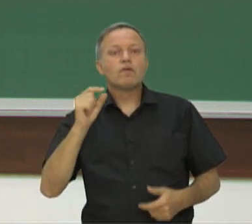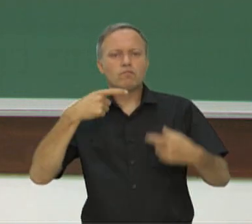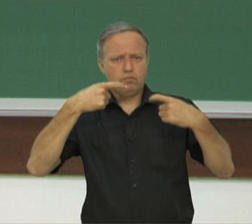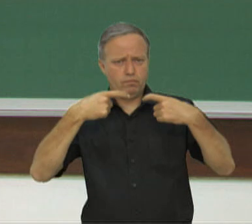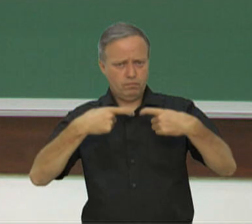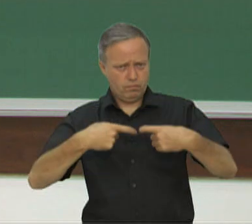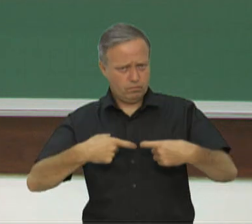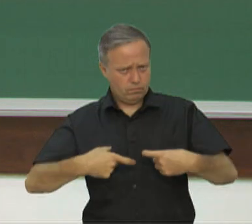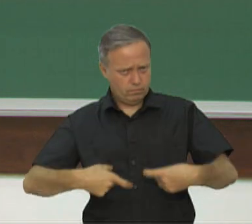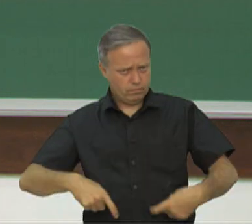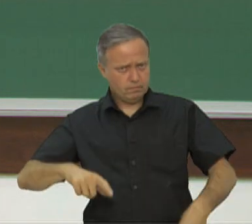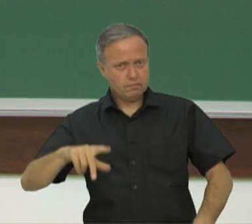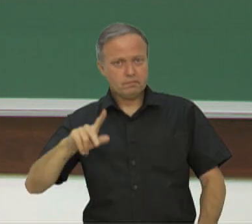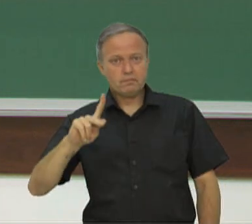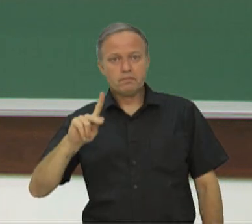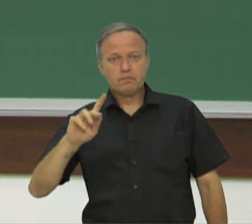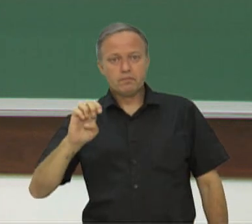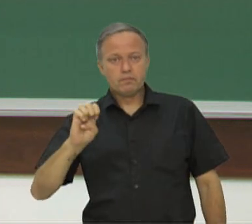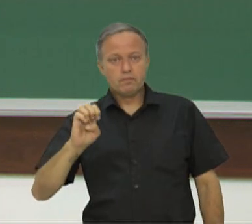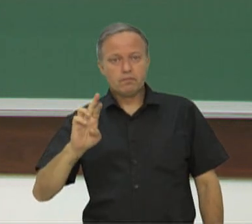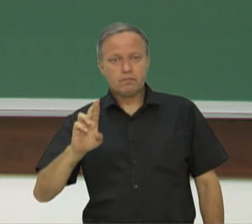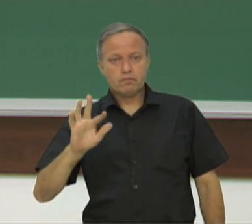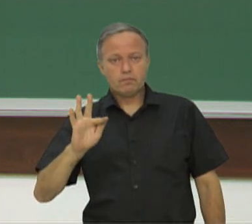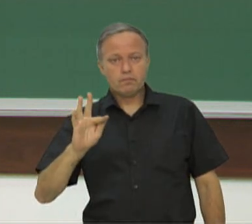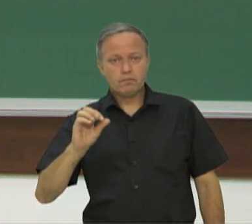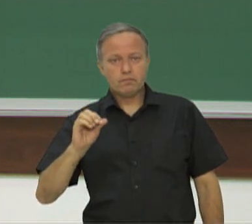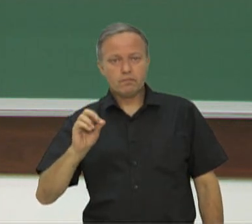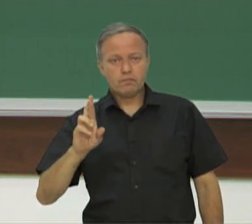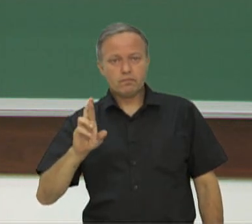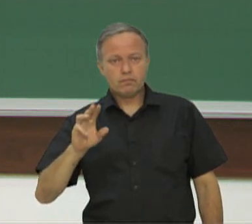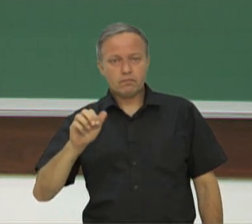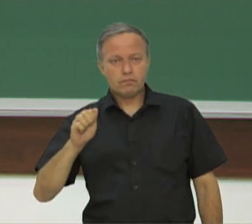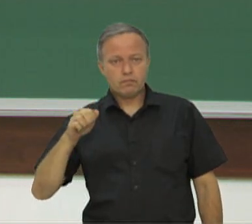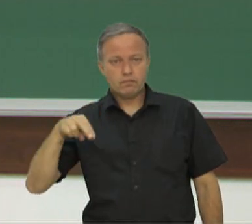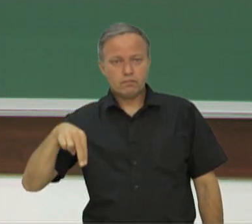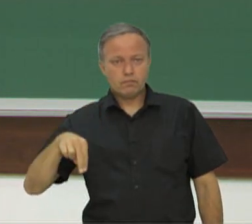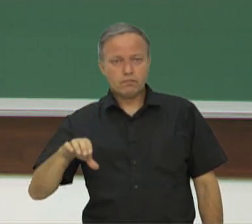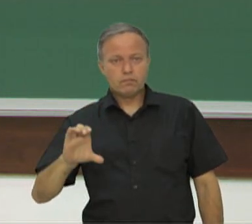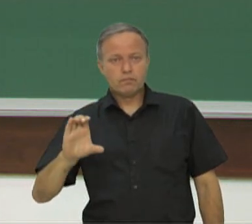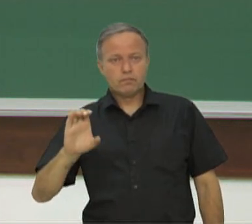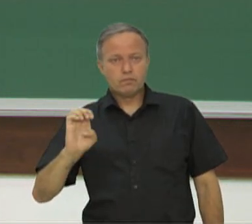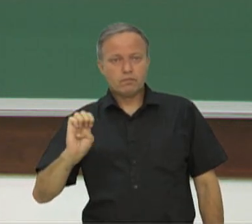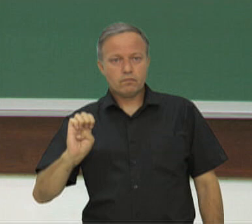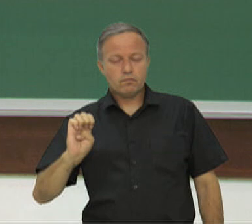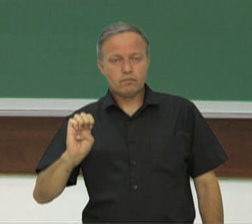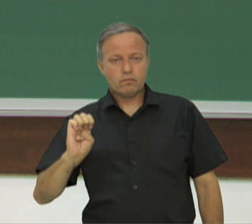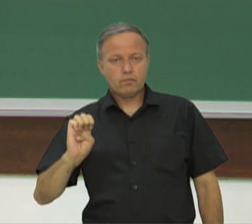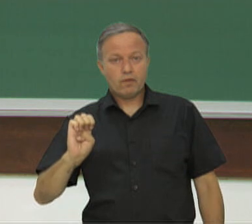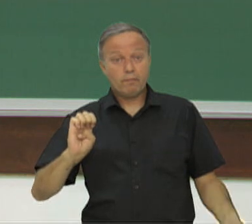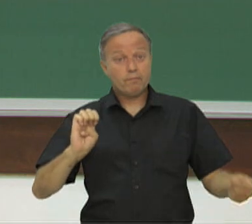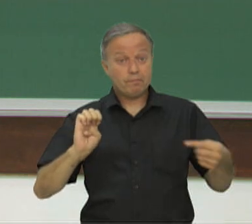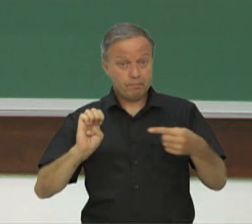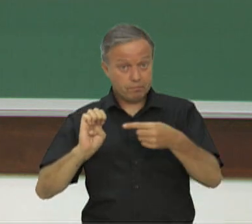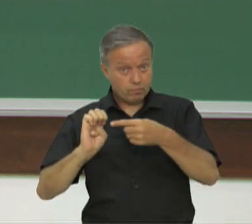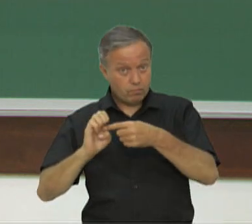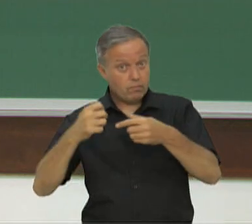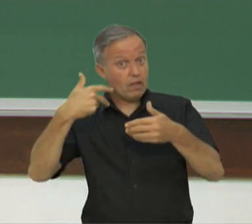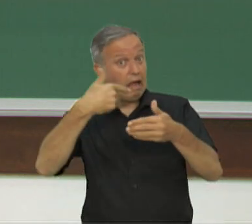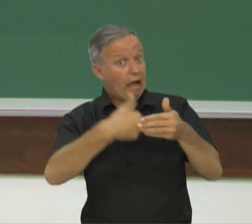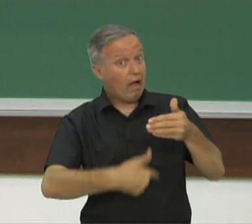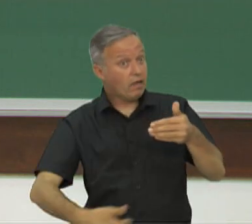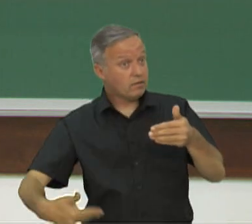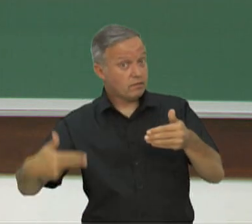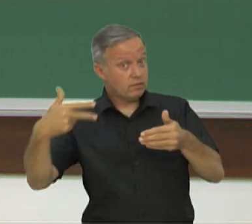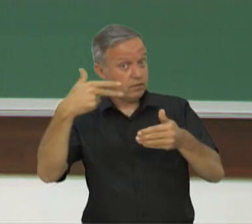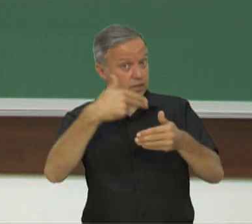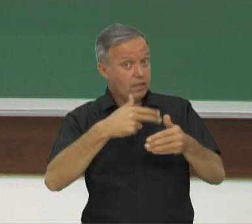certo? Ok. A performance artística, na sua maioria,